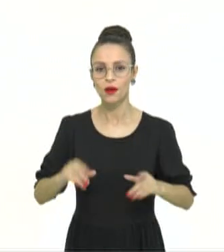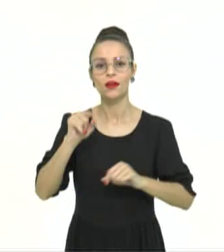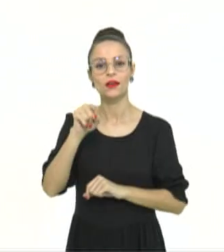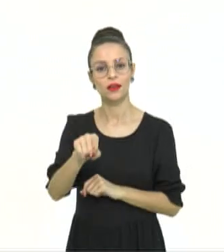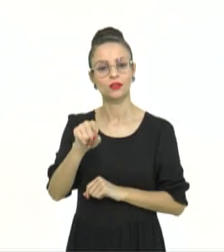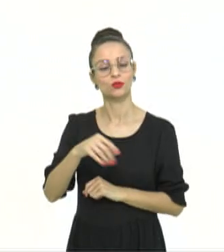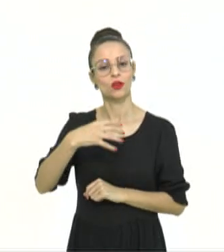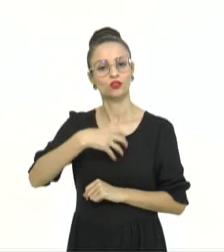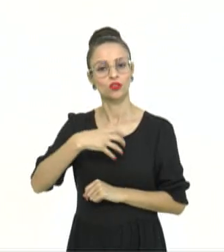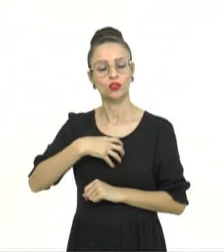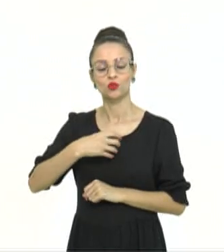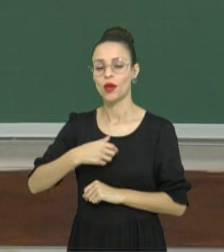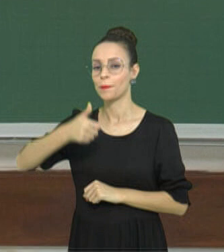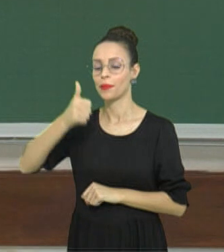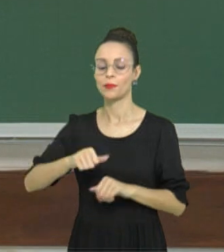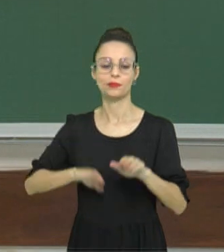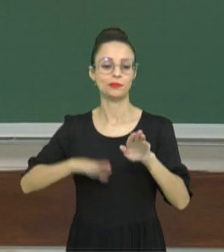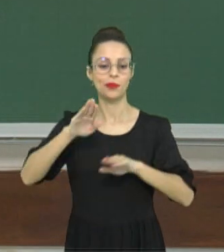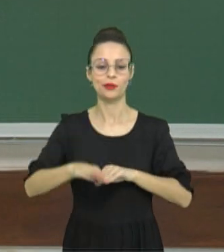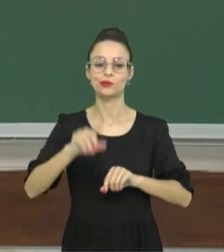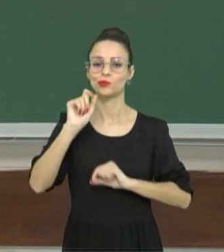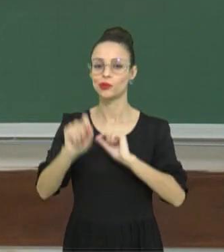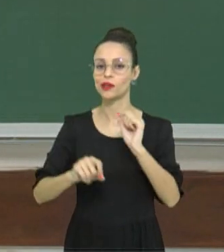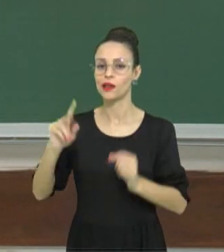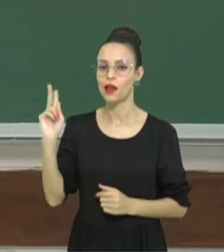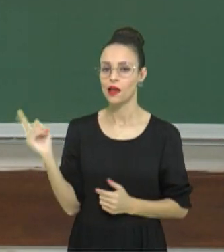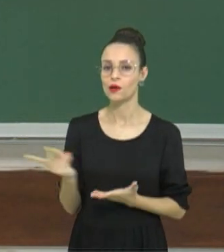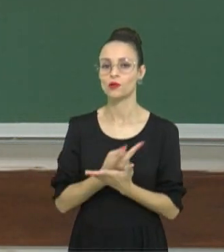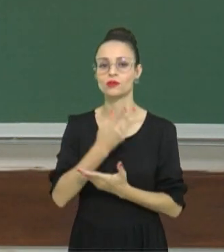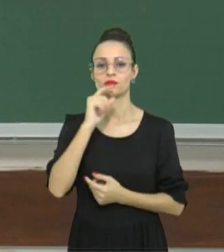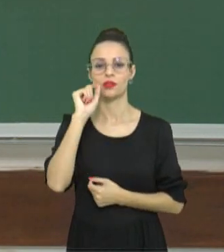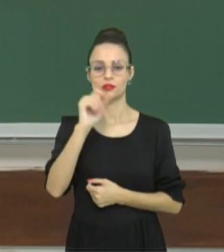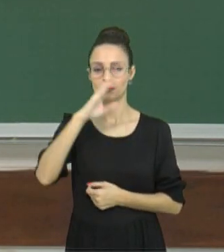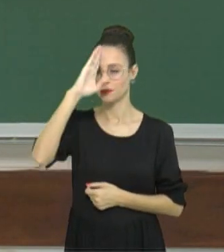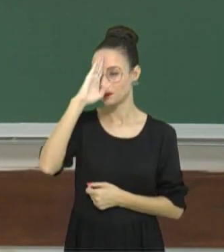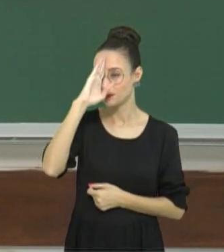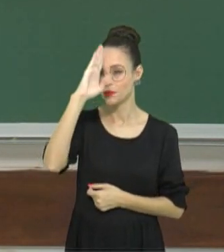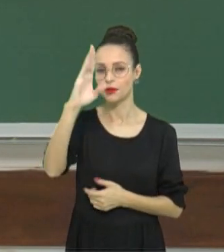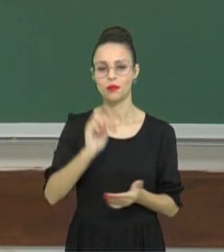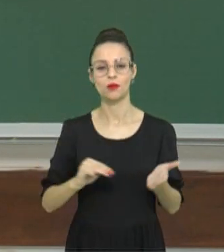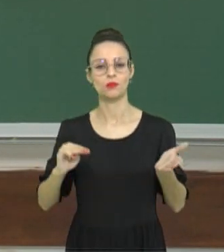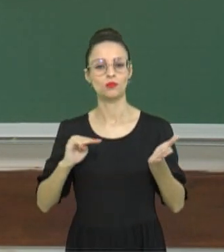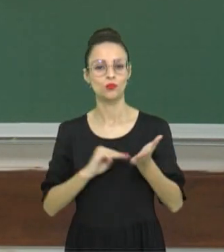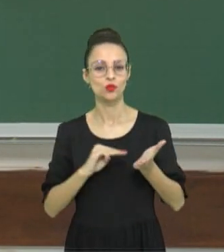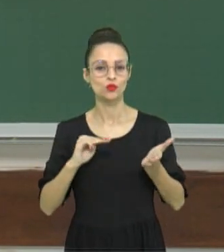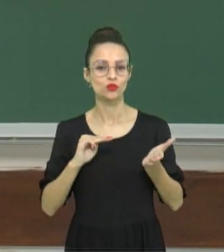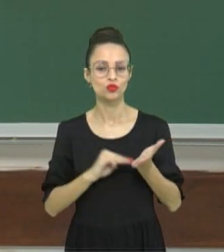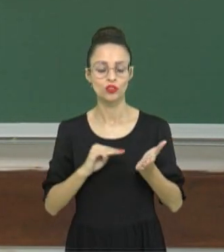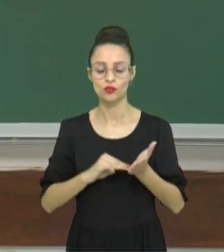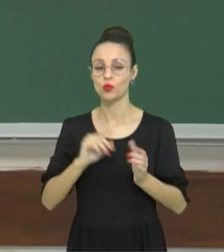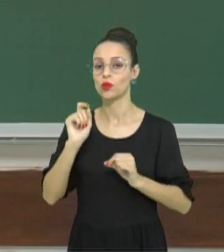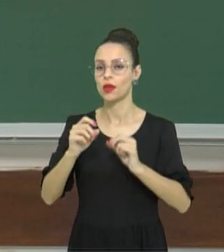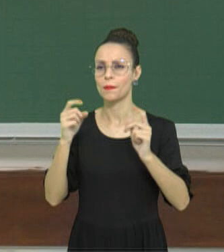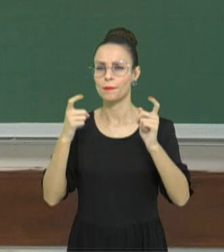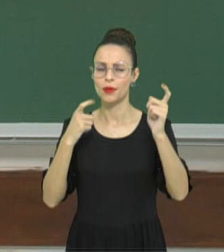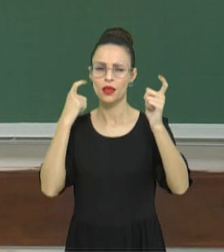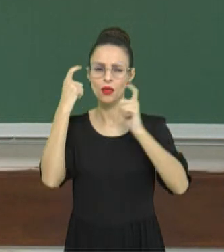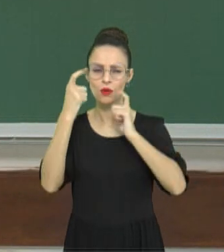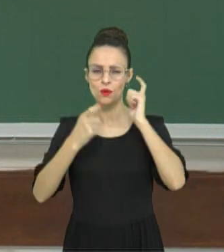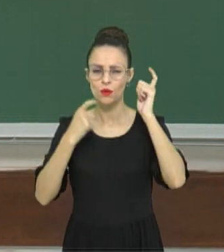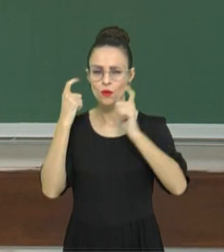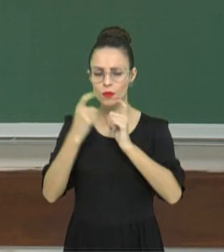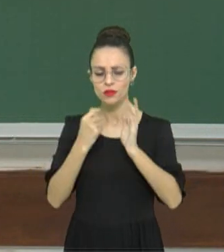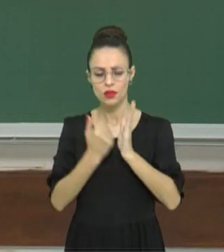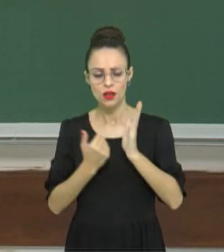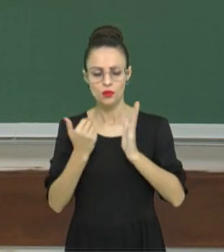gatilho que acaba sendo um dos fatores principais, né? Essa preocupação excessiva com